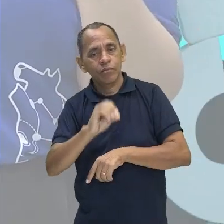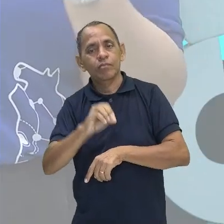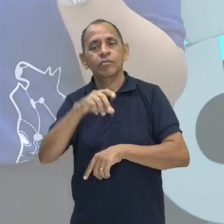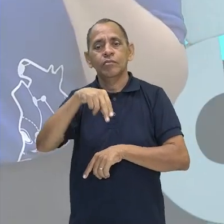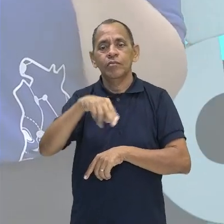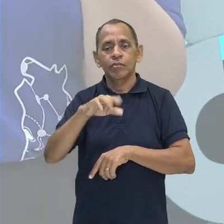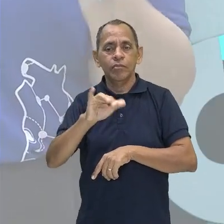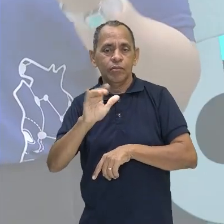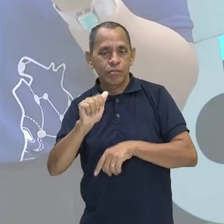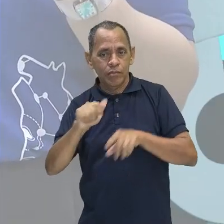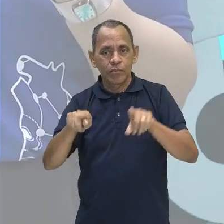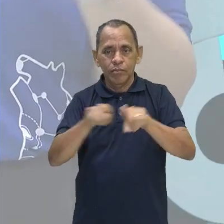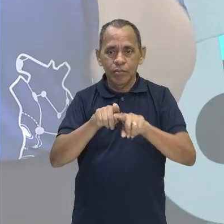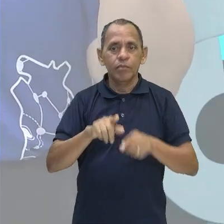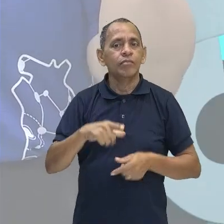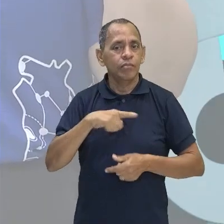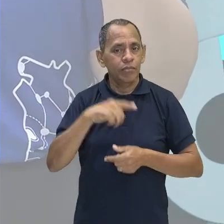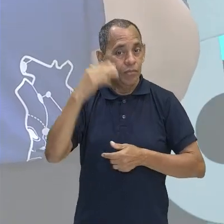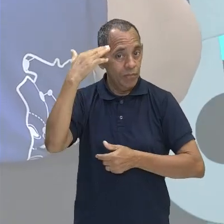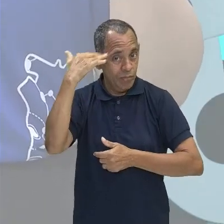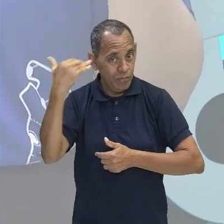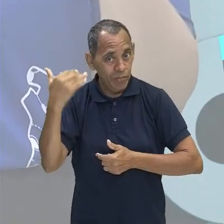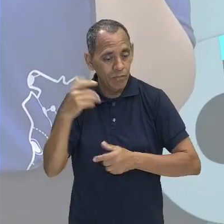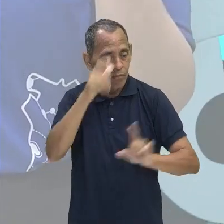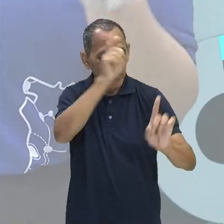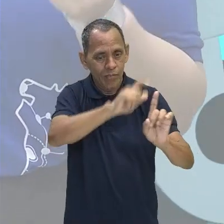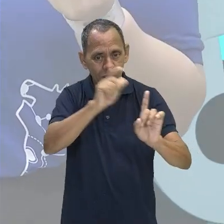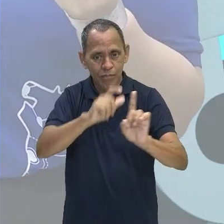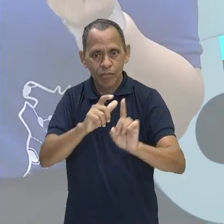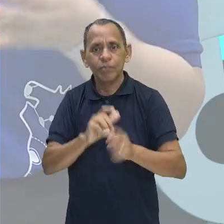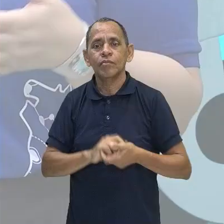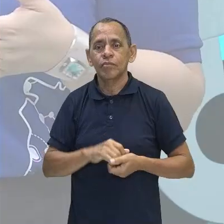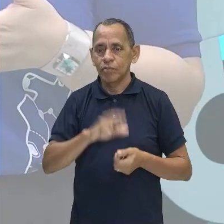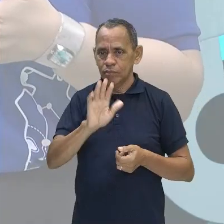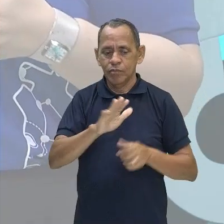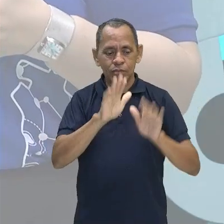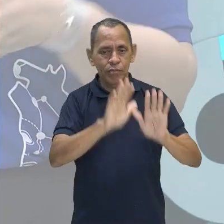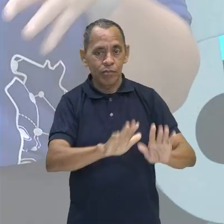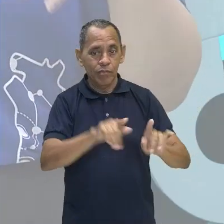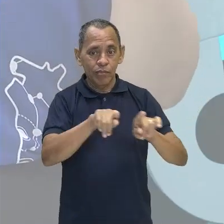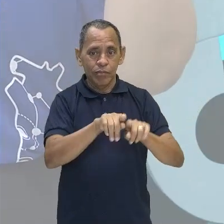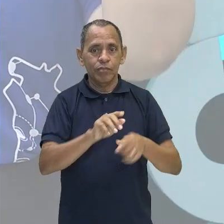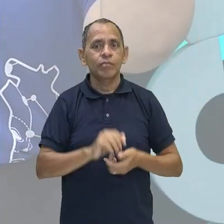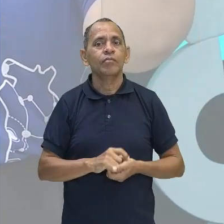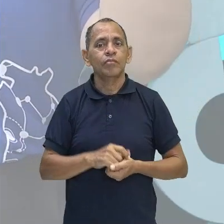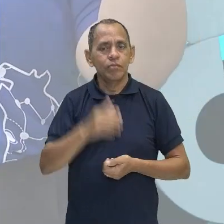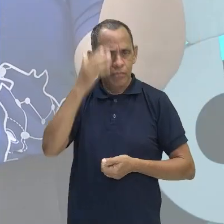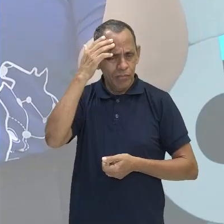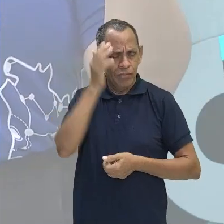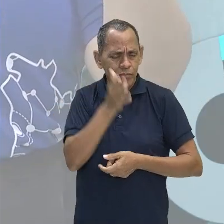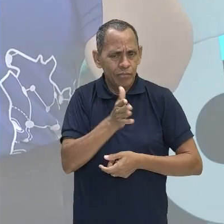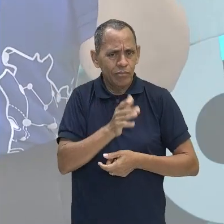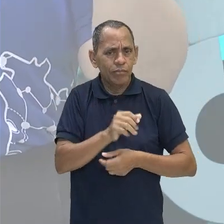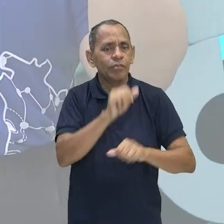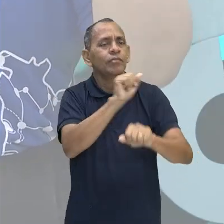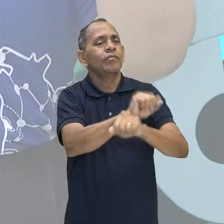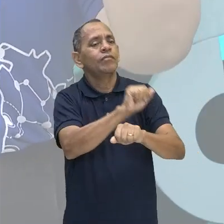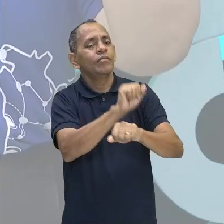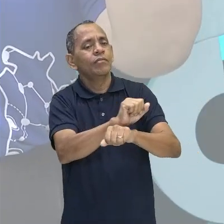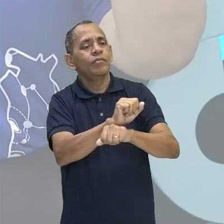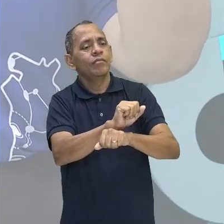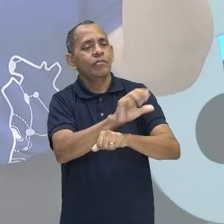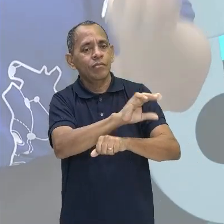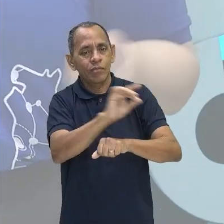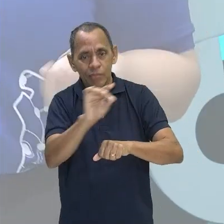certa forma, são tão conhecidos que nós já sabemos mais ou menos o que esperar de cada um, né? Então, aquele que fica